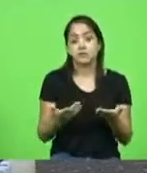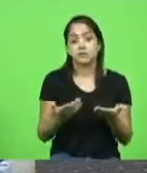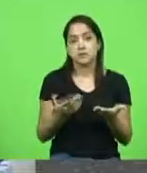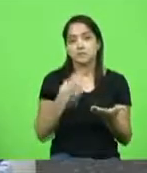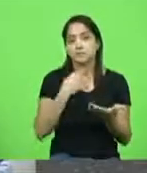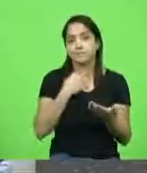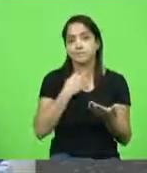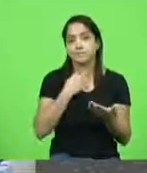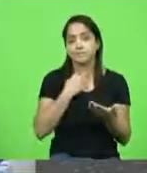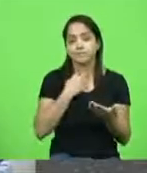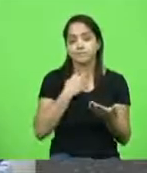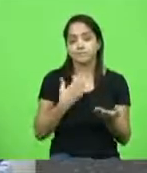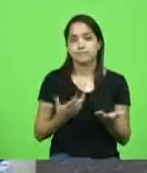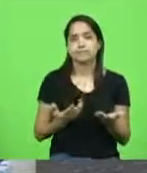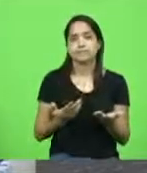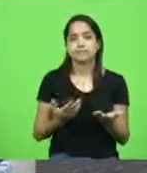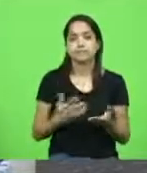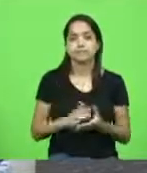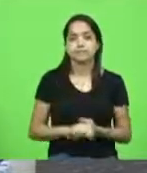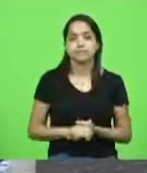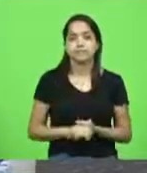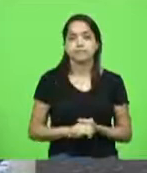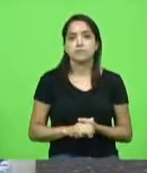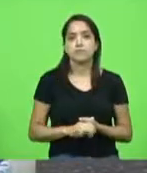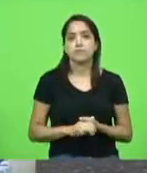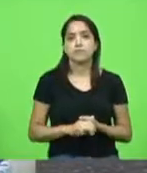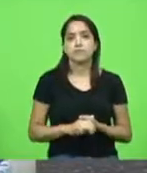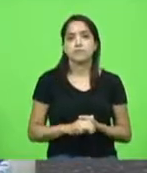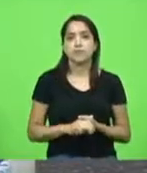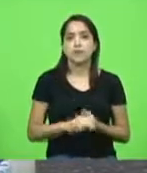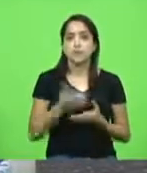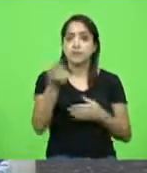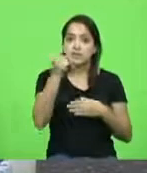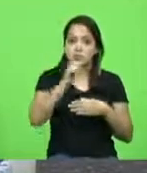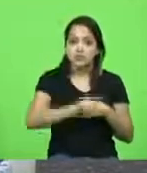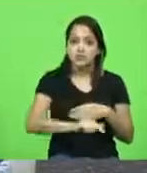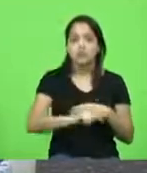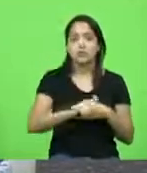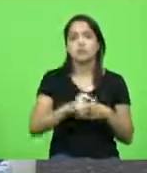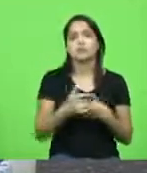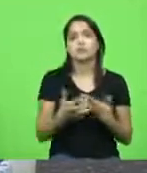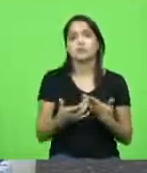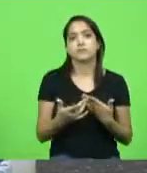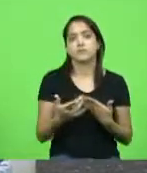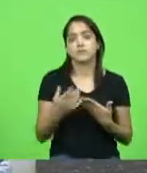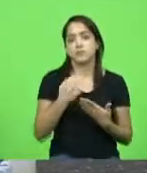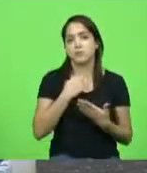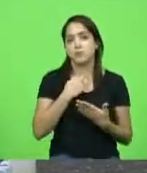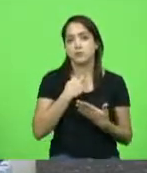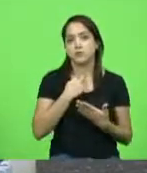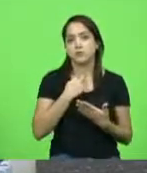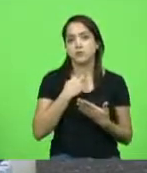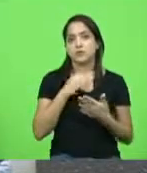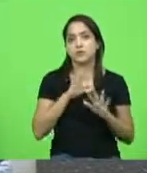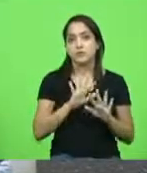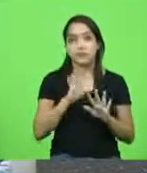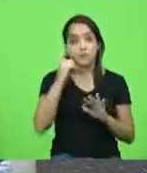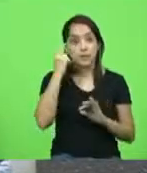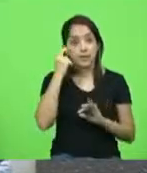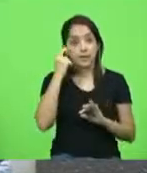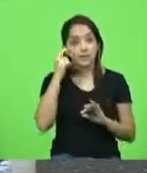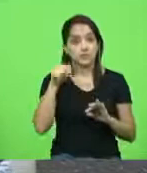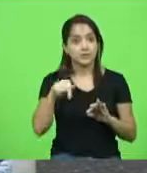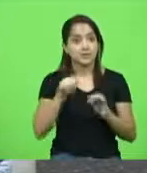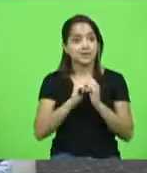permitir que isso aconteça e penso que a assembleia